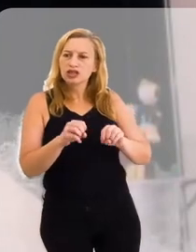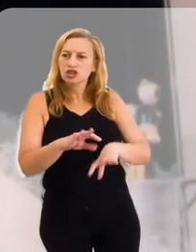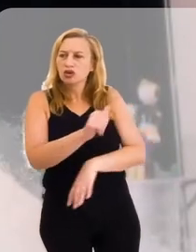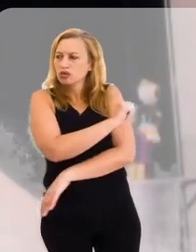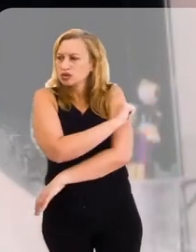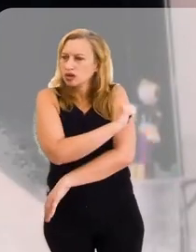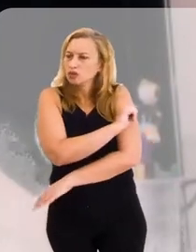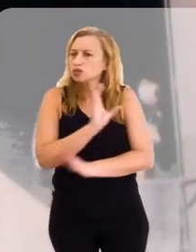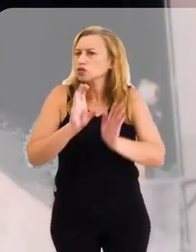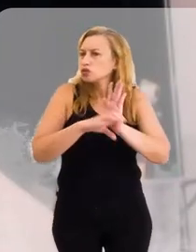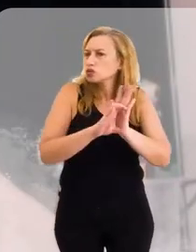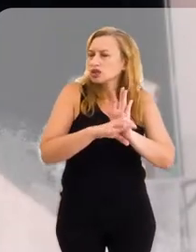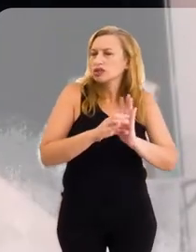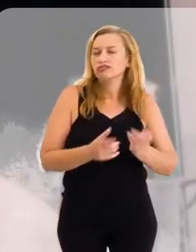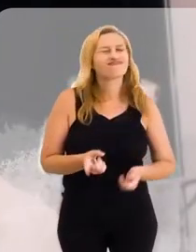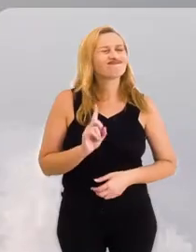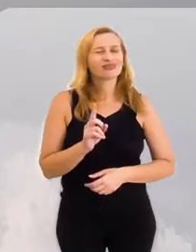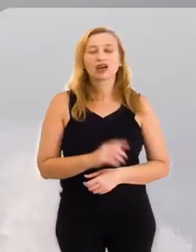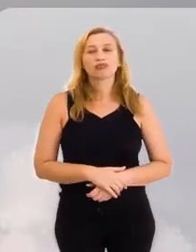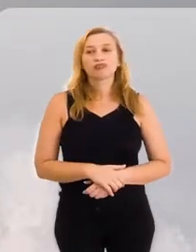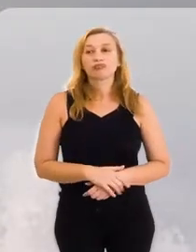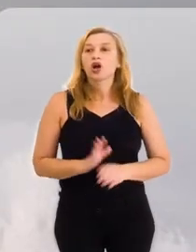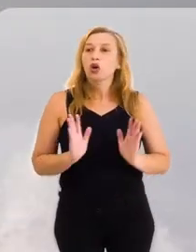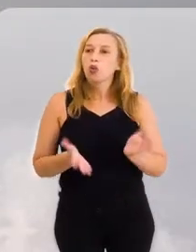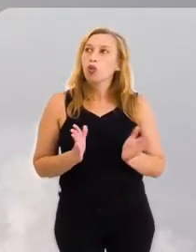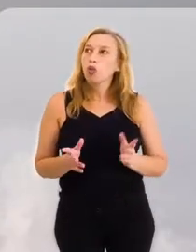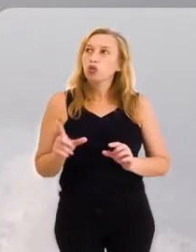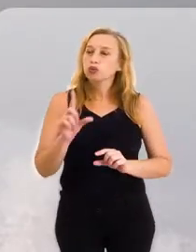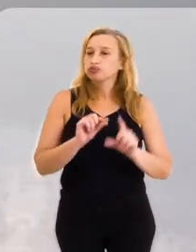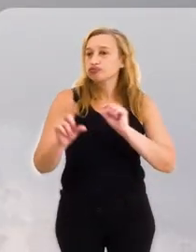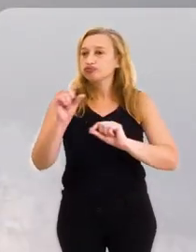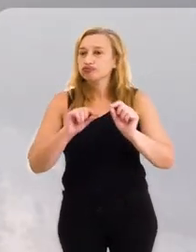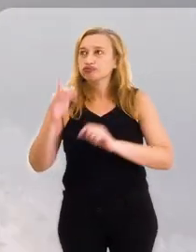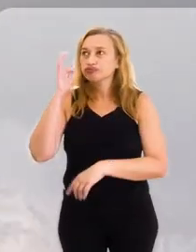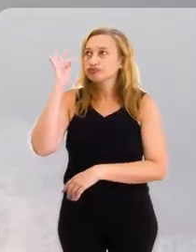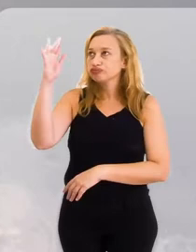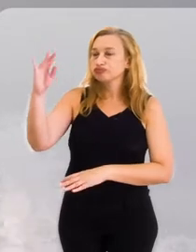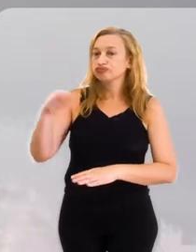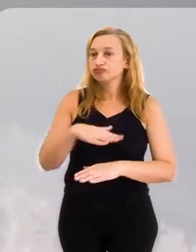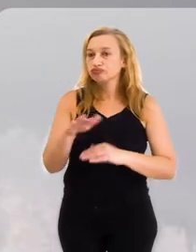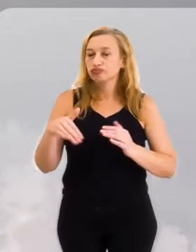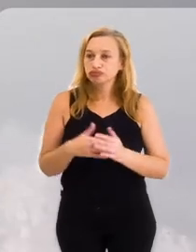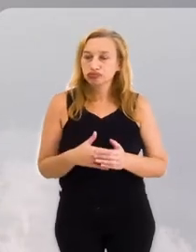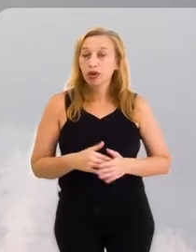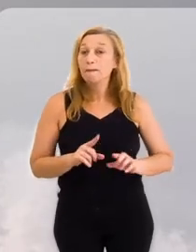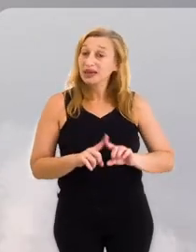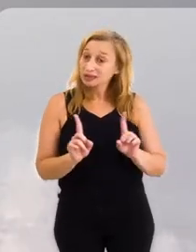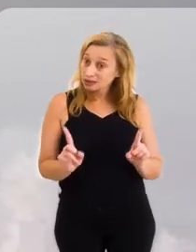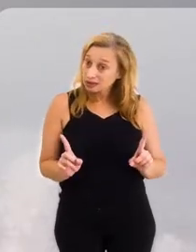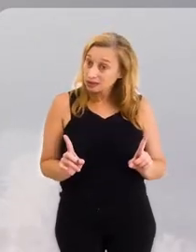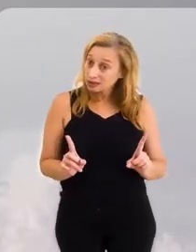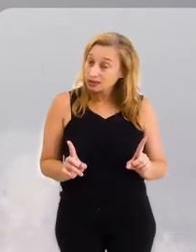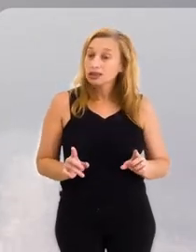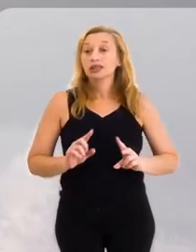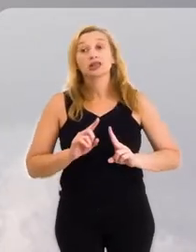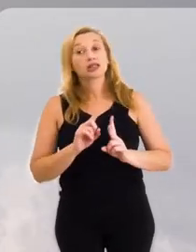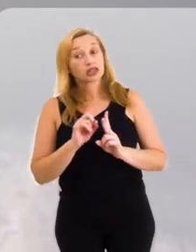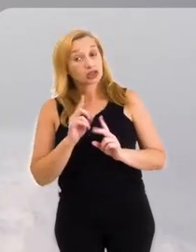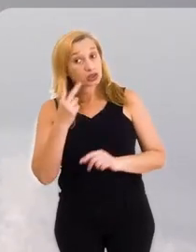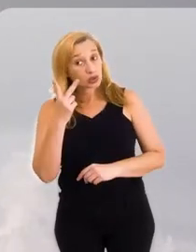esses conceitos eu não menti não eu uso o menu de opções da filosofia como tudo nas